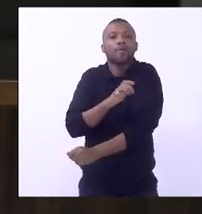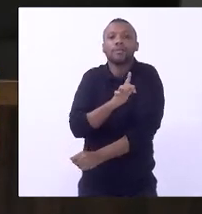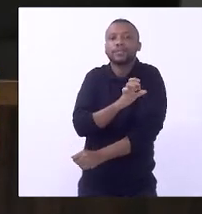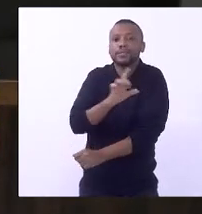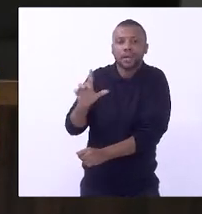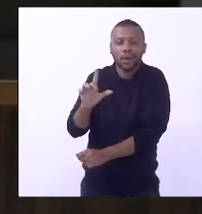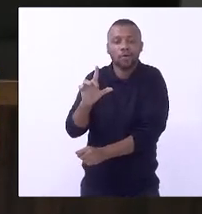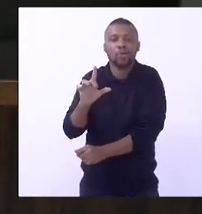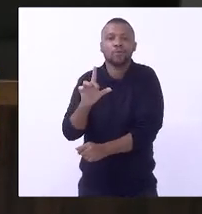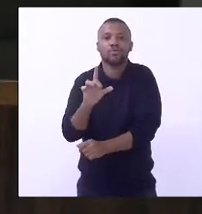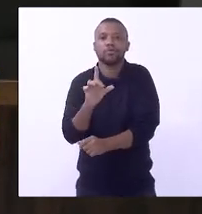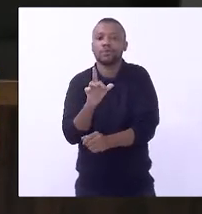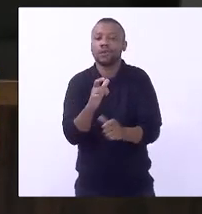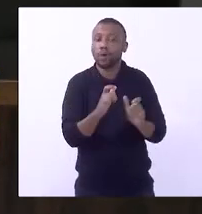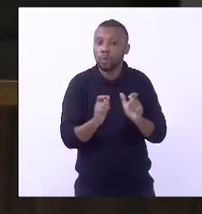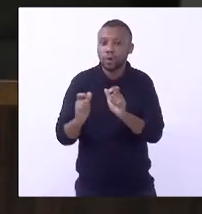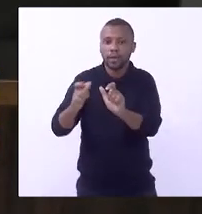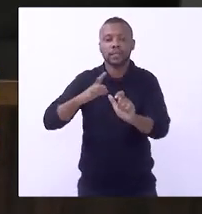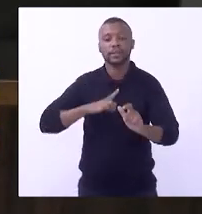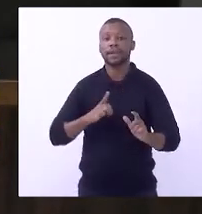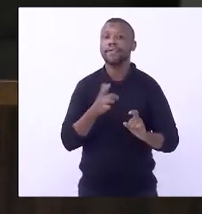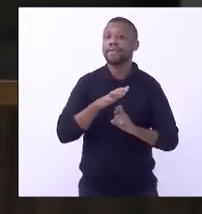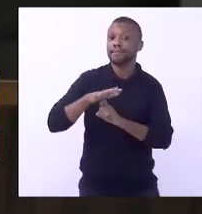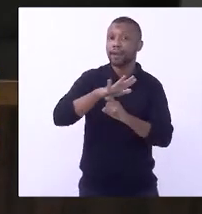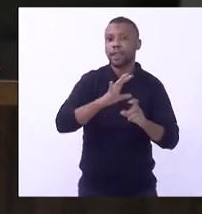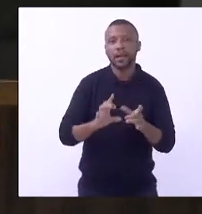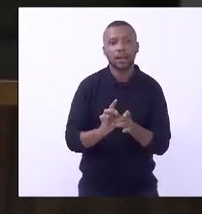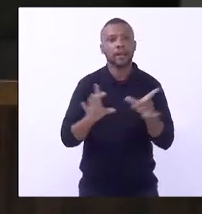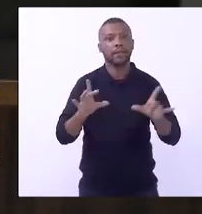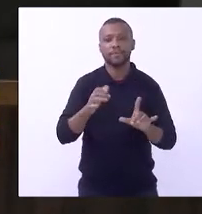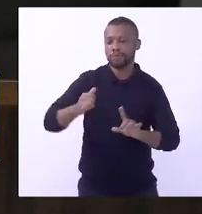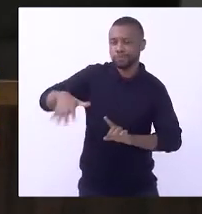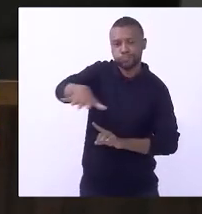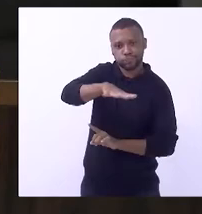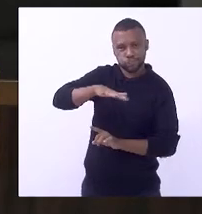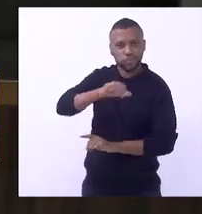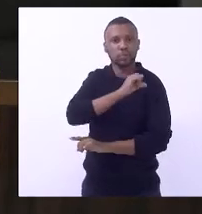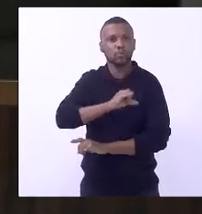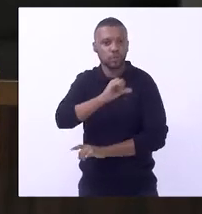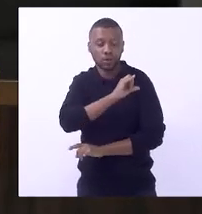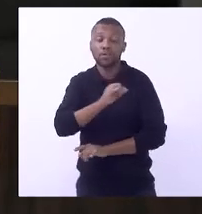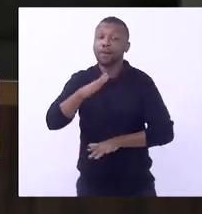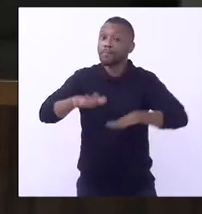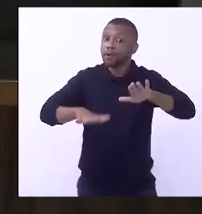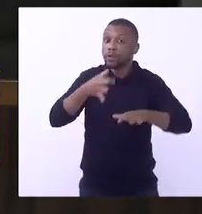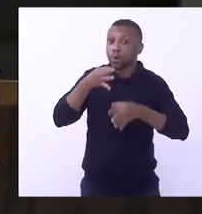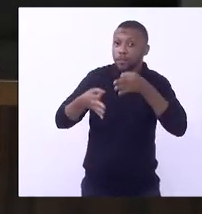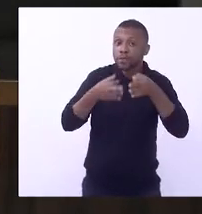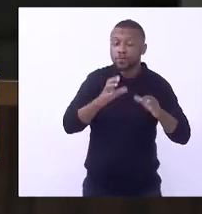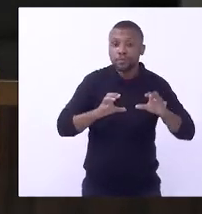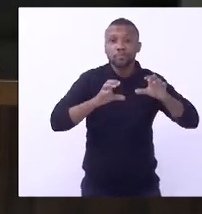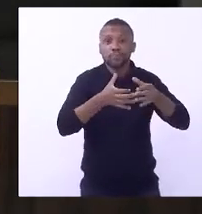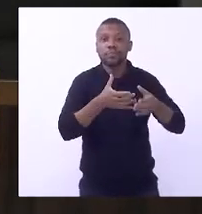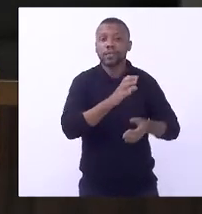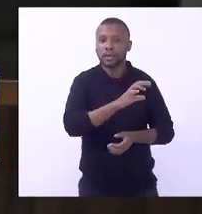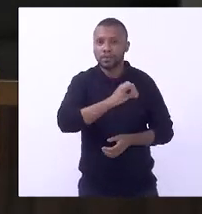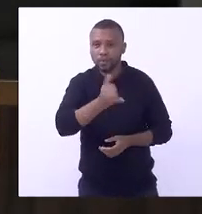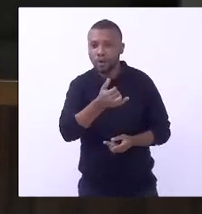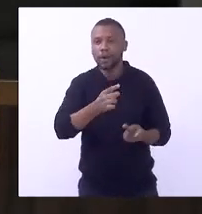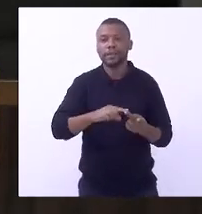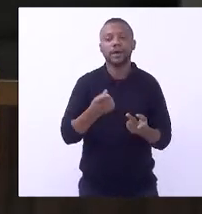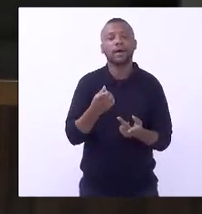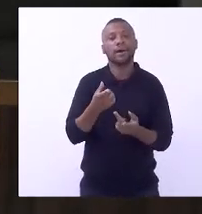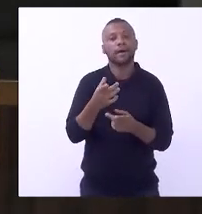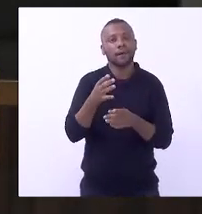funciona feiras livres no estado do Rio de Janeiro. Pendente de pareceres das comissões de Constituição e Justiça, de Economia, Indústria e Comércio, de Orçamento, Finanças,